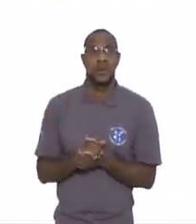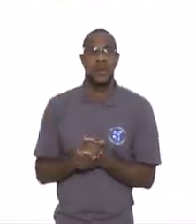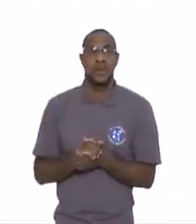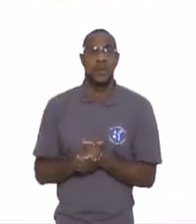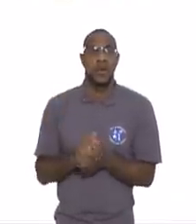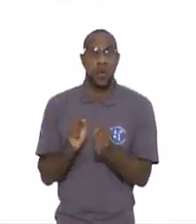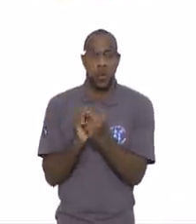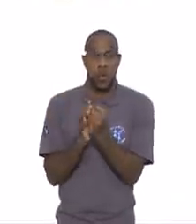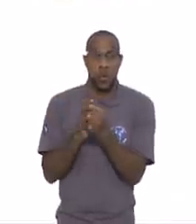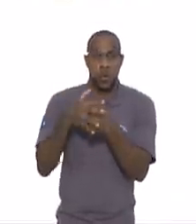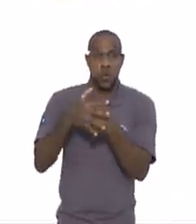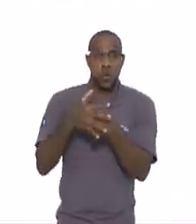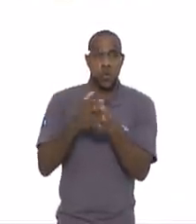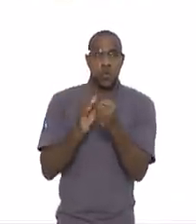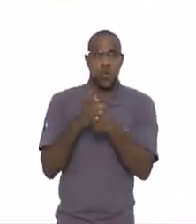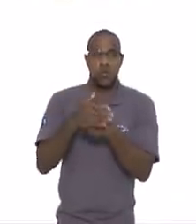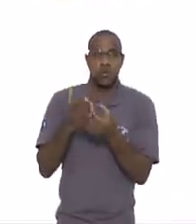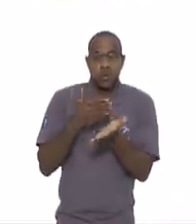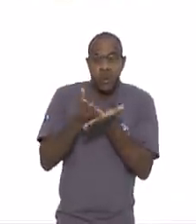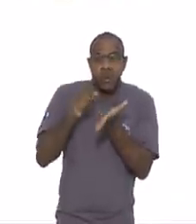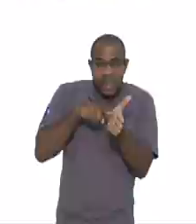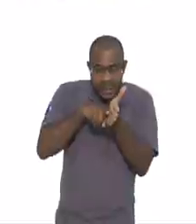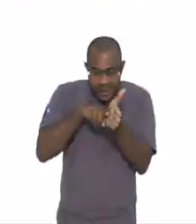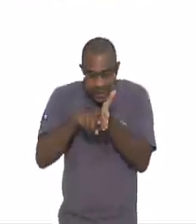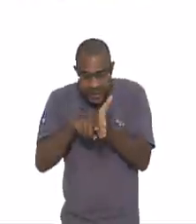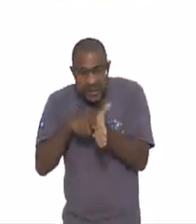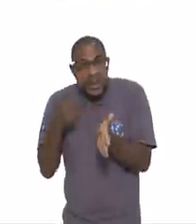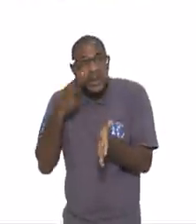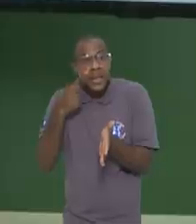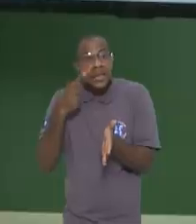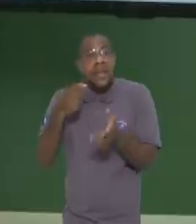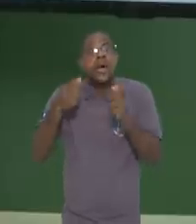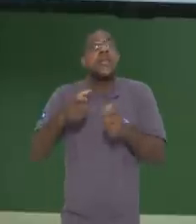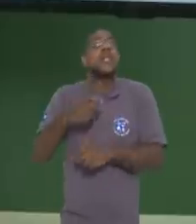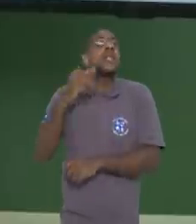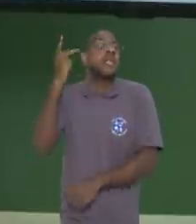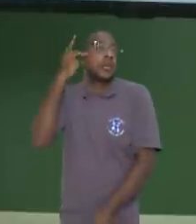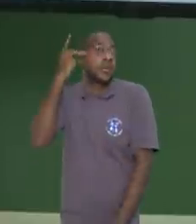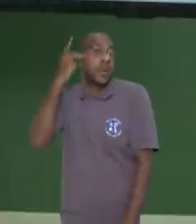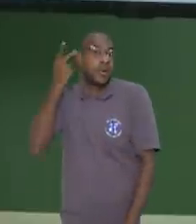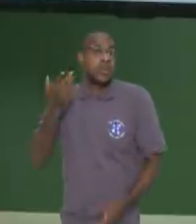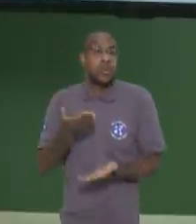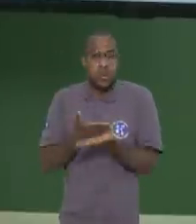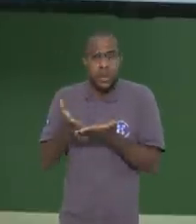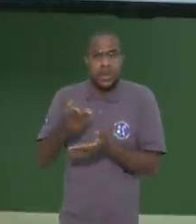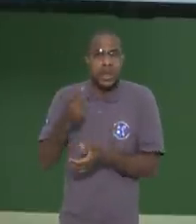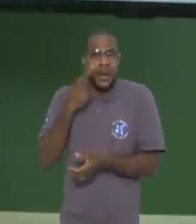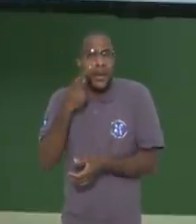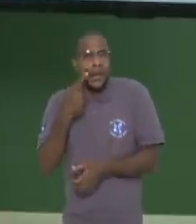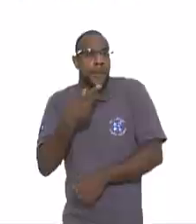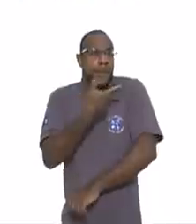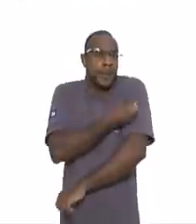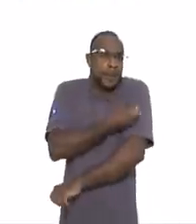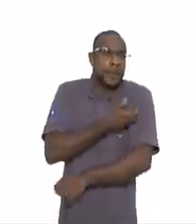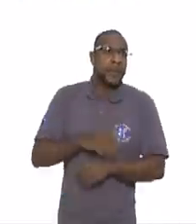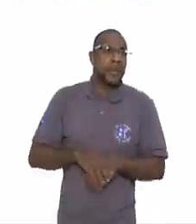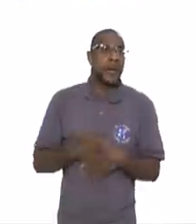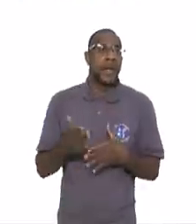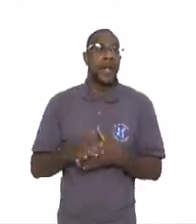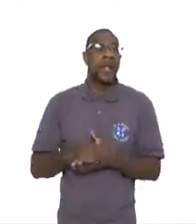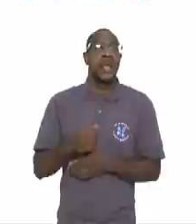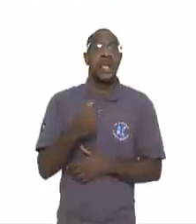ser testada em profissionais de saúde em São Paulo. Então, aquela mesma vacina que a gente já falou lá atrás, ó. A vacina é uma das